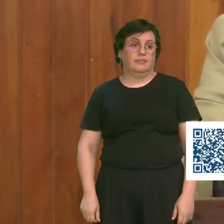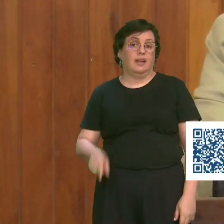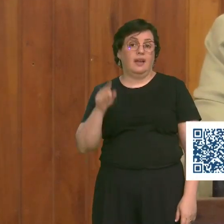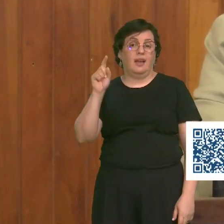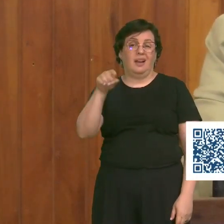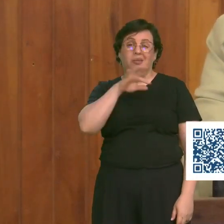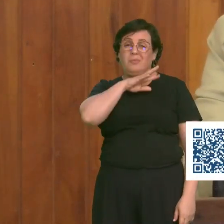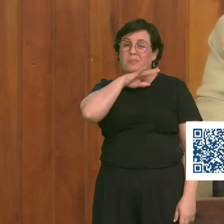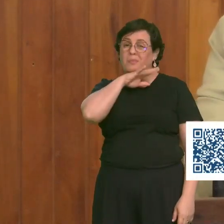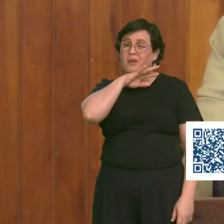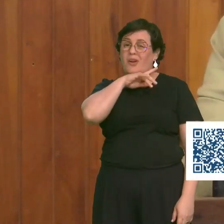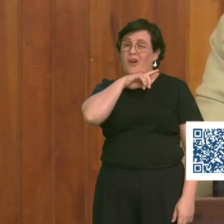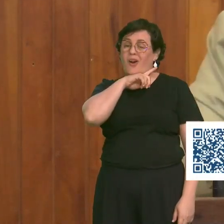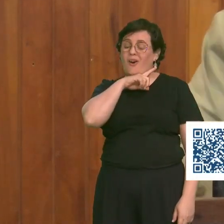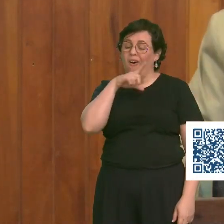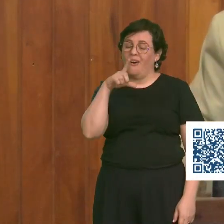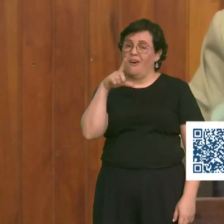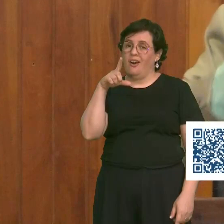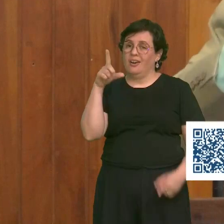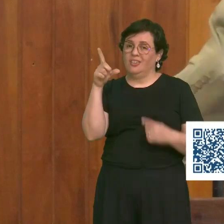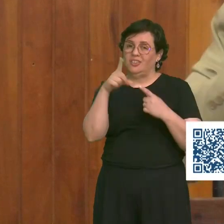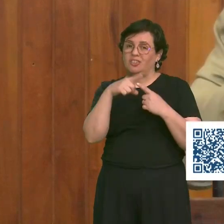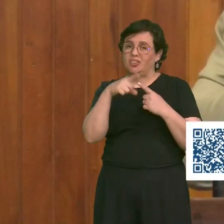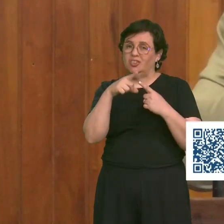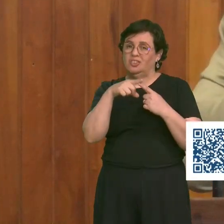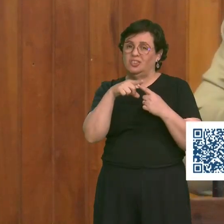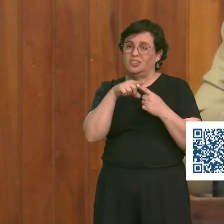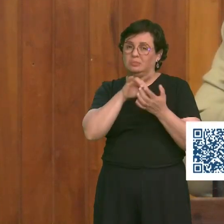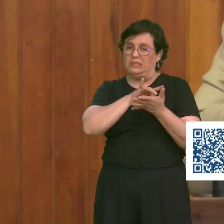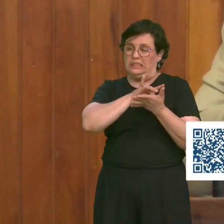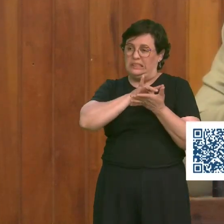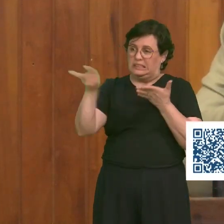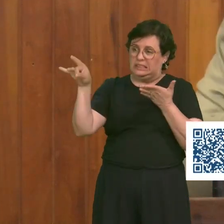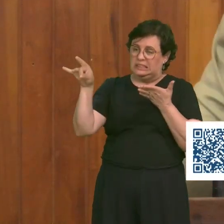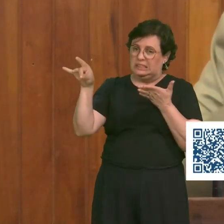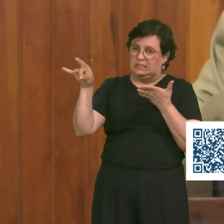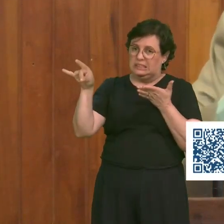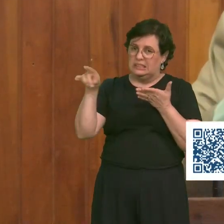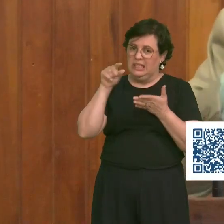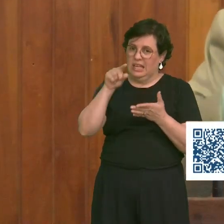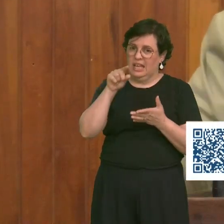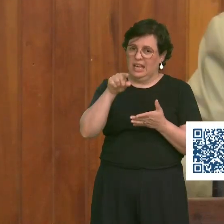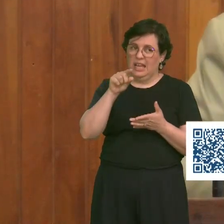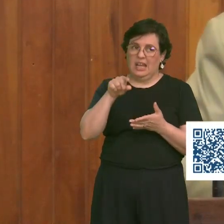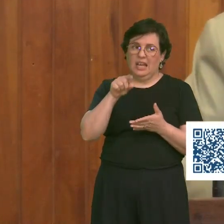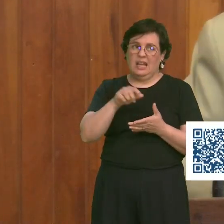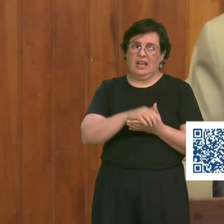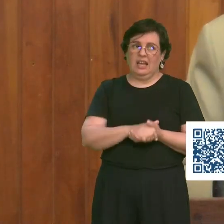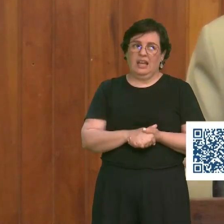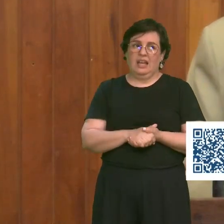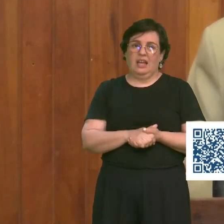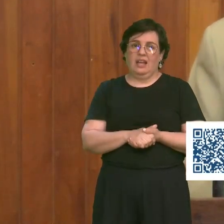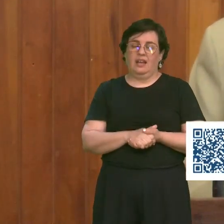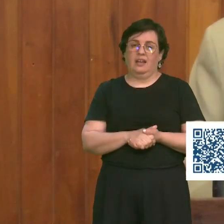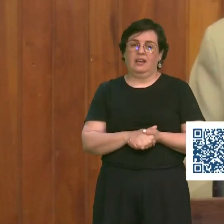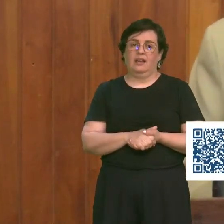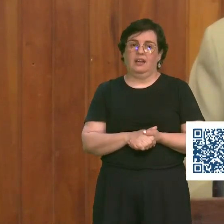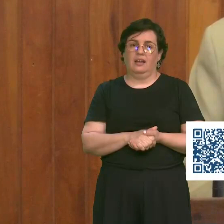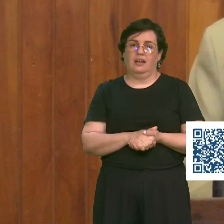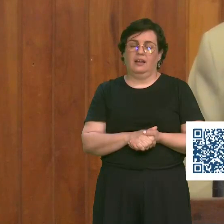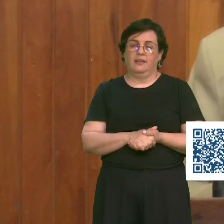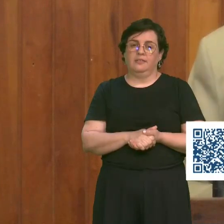ele é o pior tipo de inimigo que alguém pode entrar porque ele tira na linguajar Popular ele tira a castanha da chapa quente com a mão do